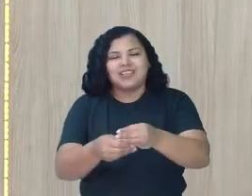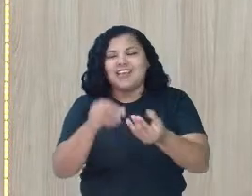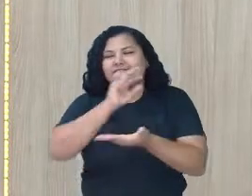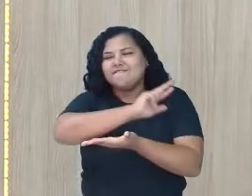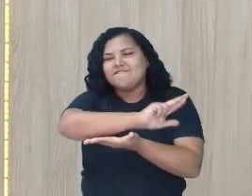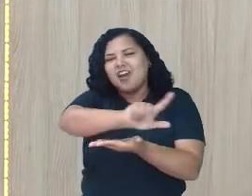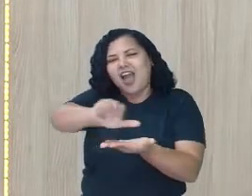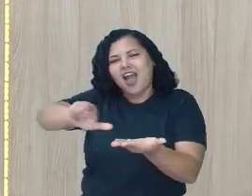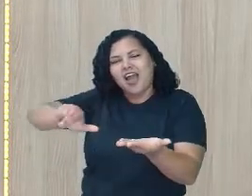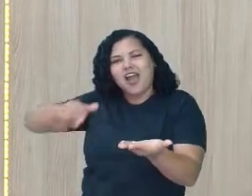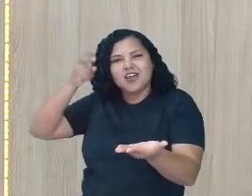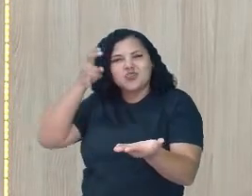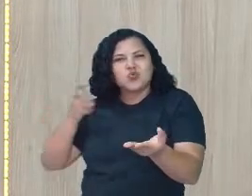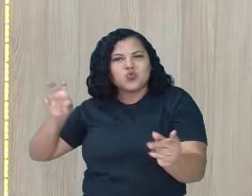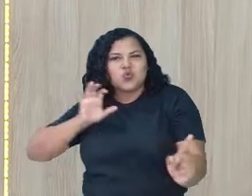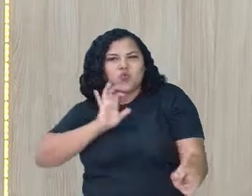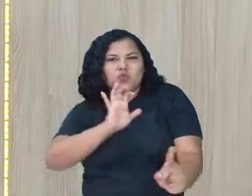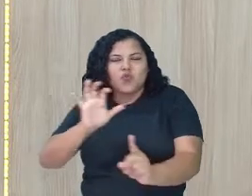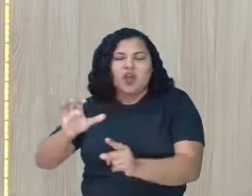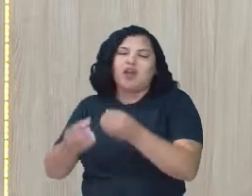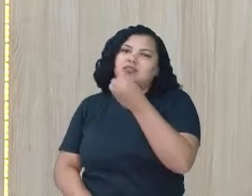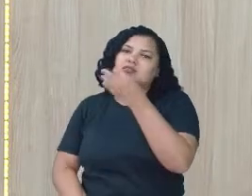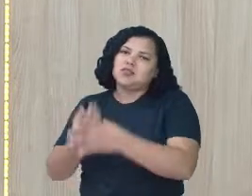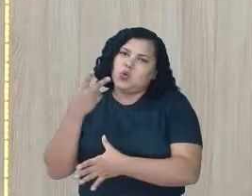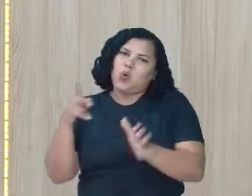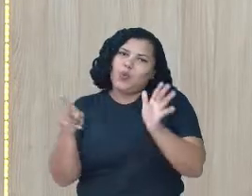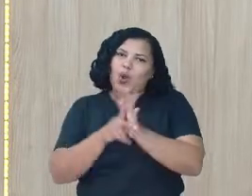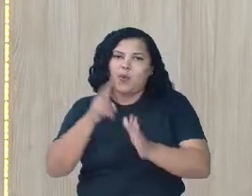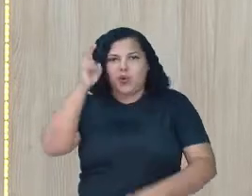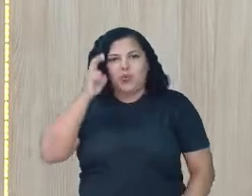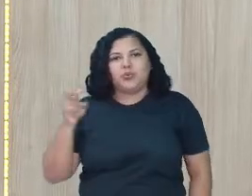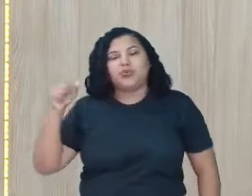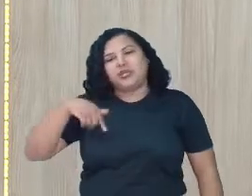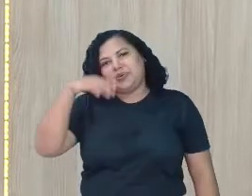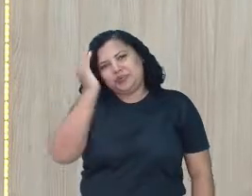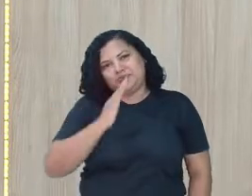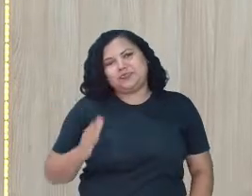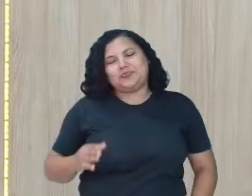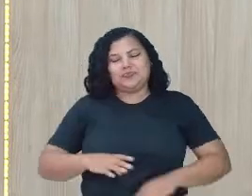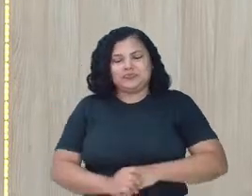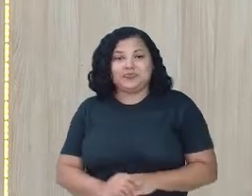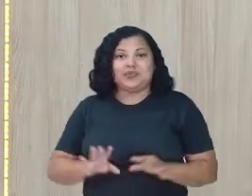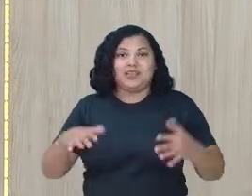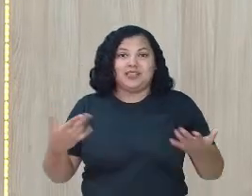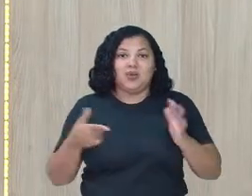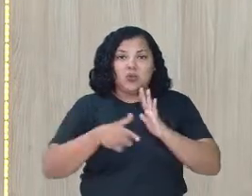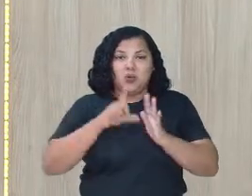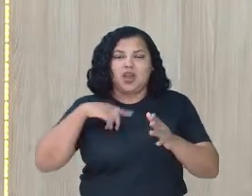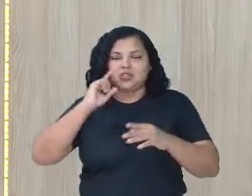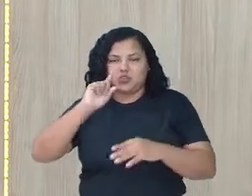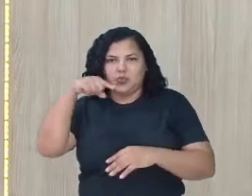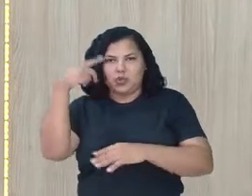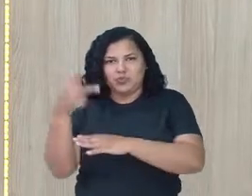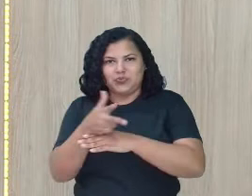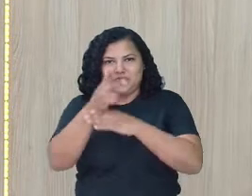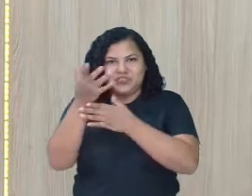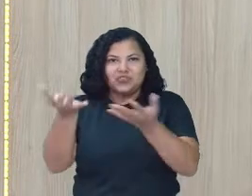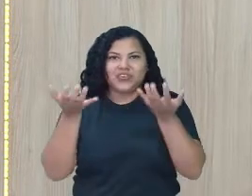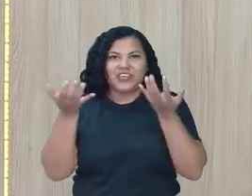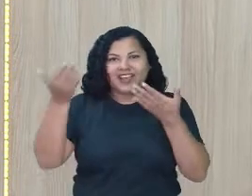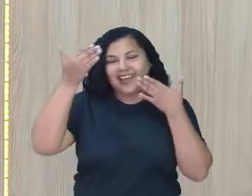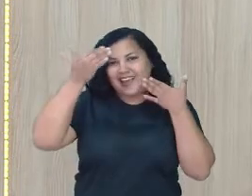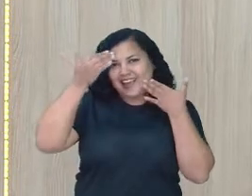dessas influências todas que foi se formando. E eu queria, antes da gente passar para o próximo vídeo,